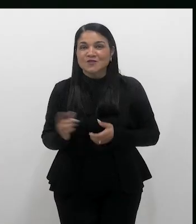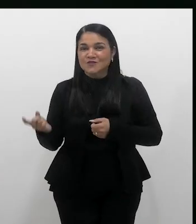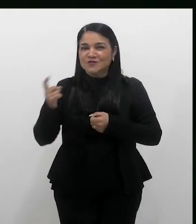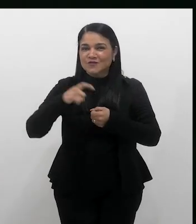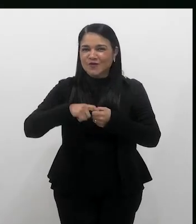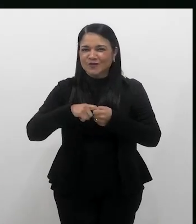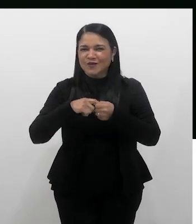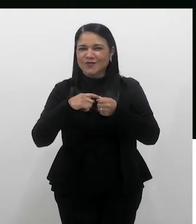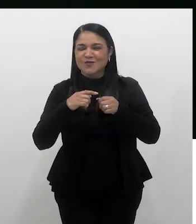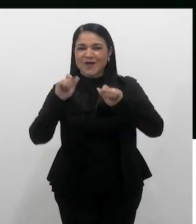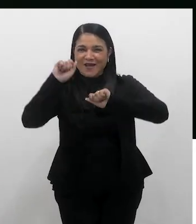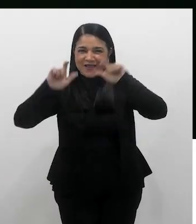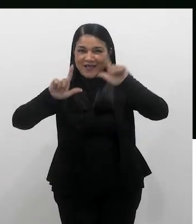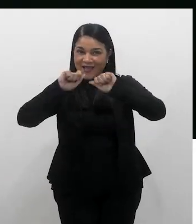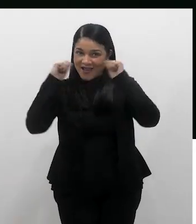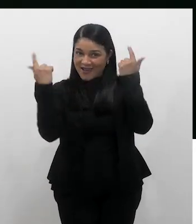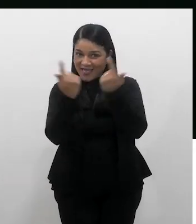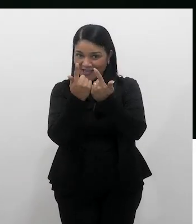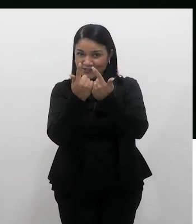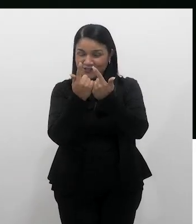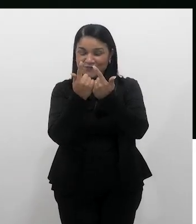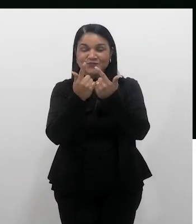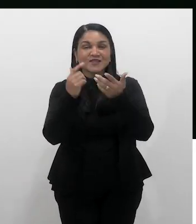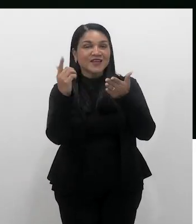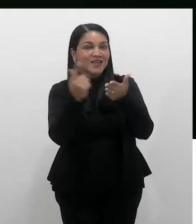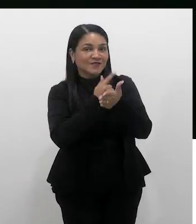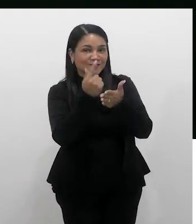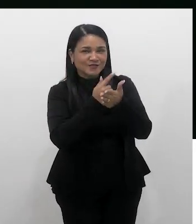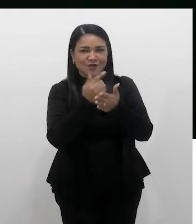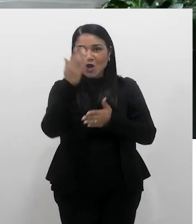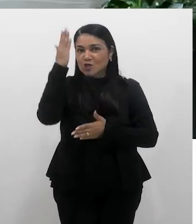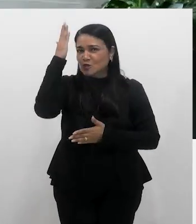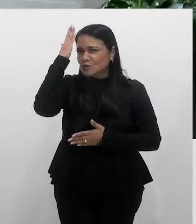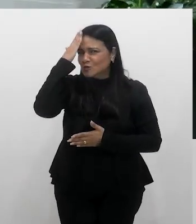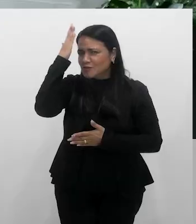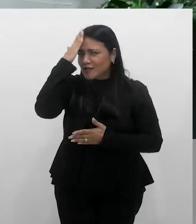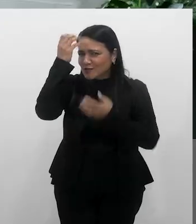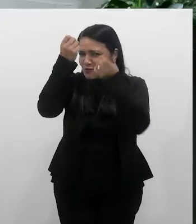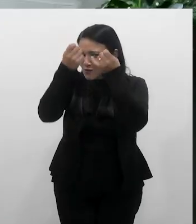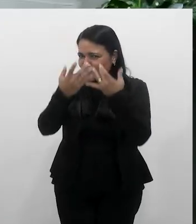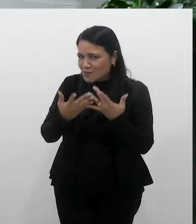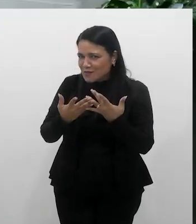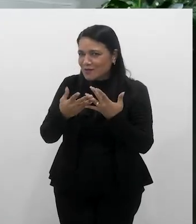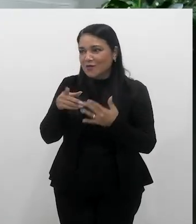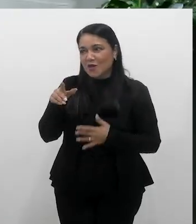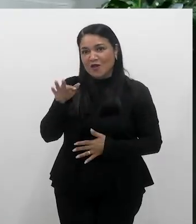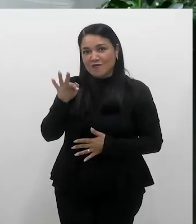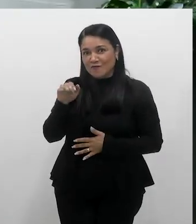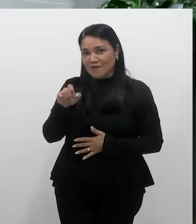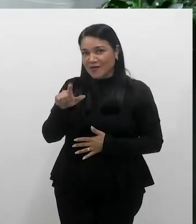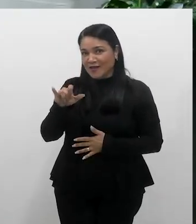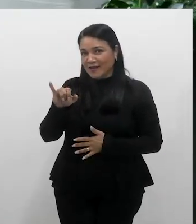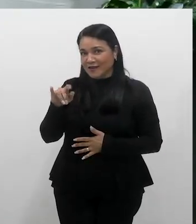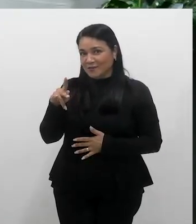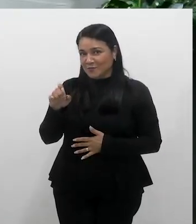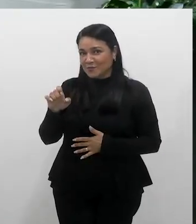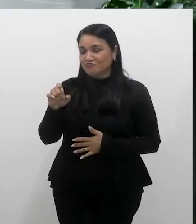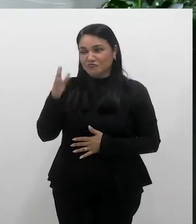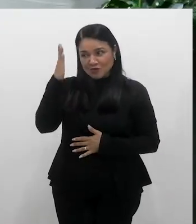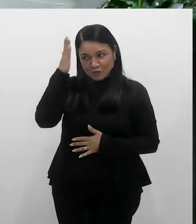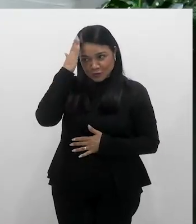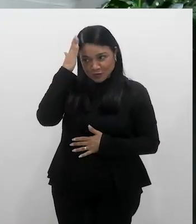De volta aqui no Alerj Revista, como eu disse, agora a gente vai falar de sucesso puro, né? Agora tá contigo, Felipe. Sustenta esse sucesso